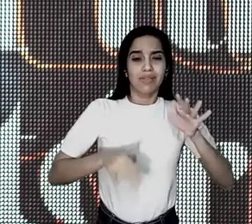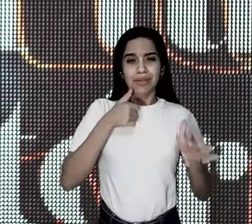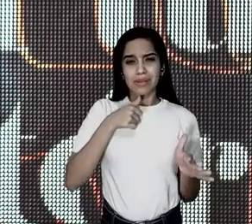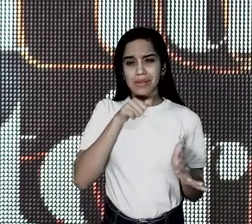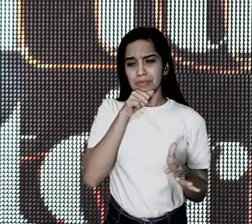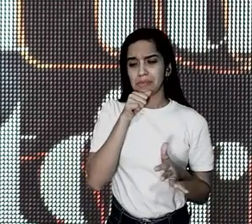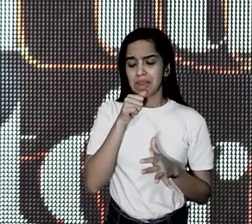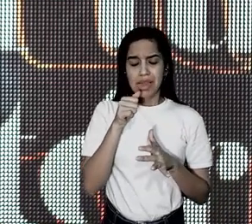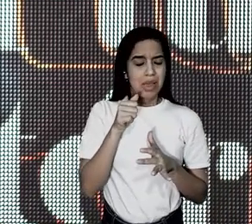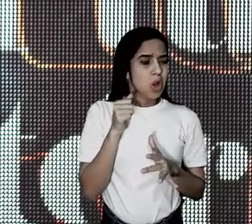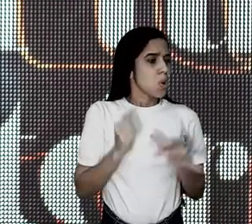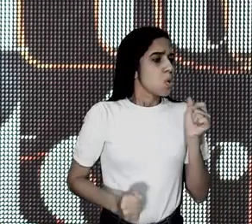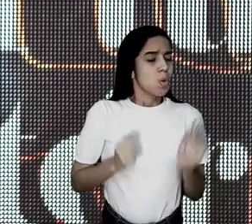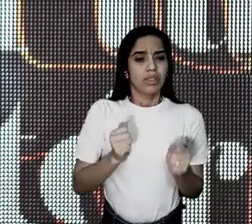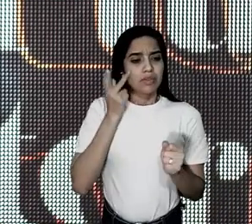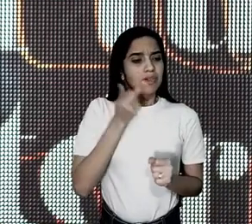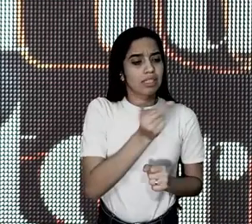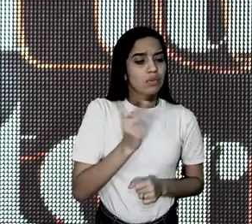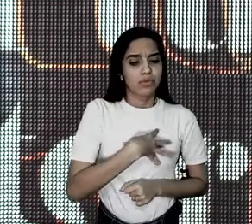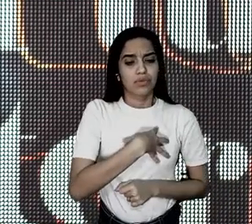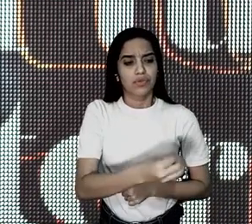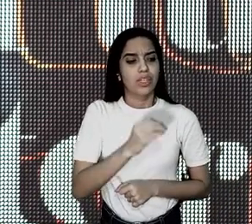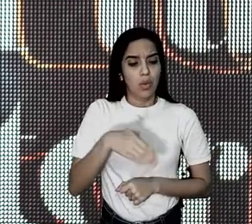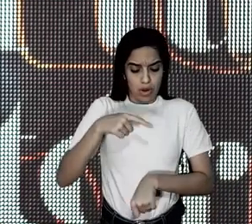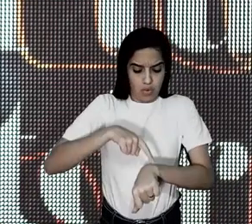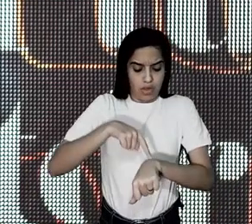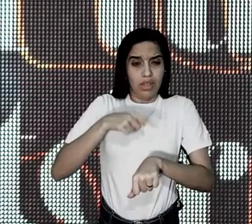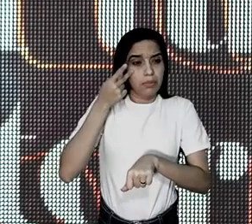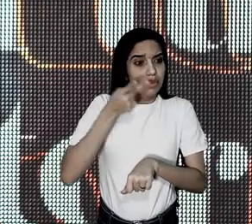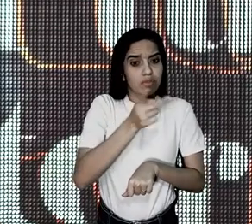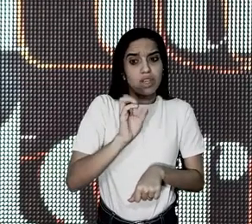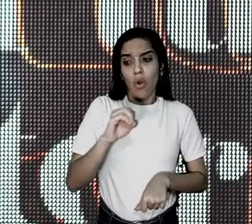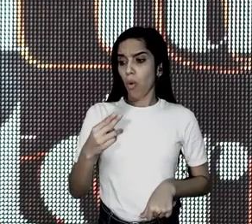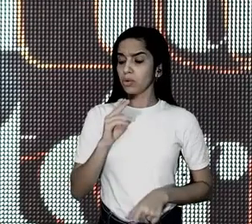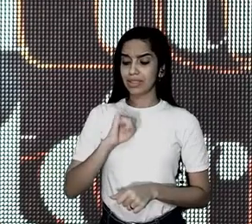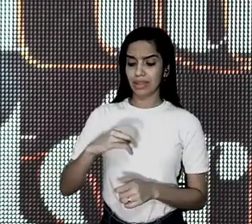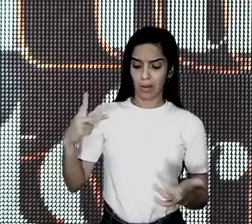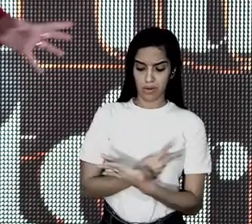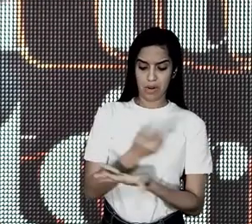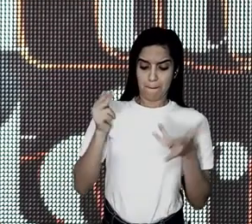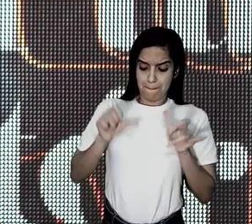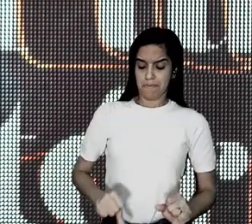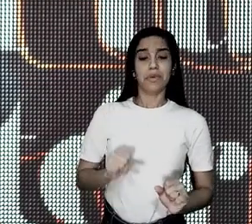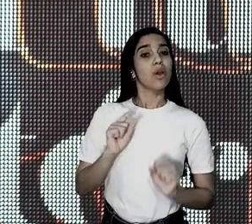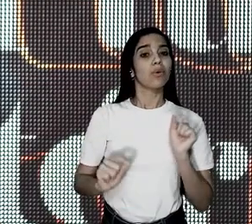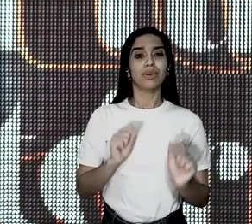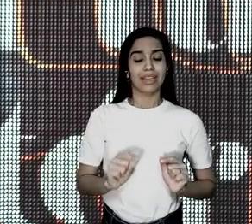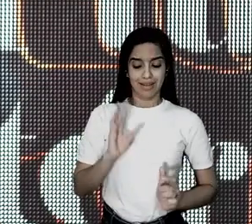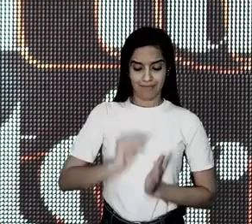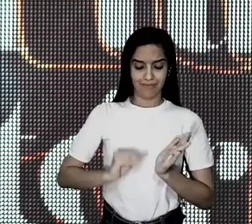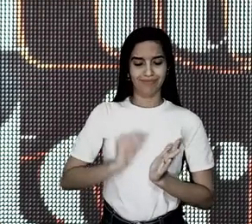casa, vinham correndo ali visitar o seu filho assim que sabiam que havia acontecido alguma piora. A reputação deixa de